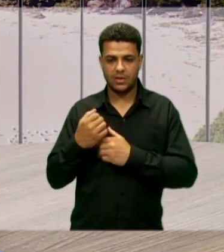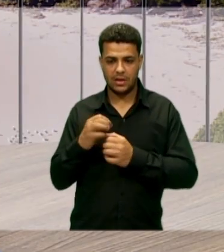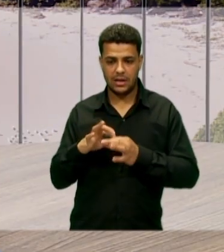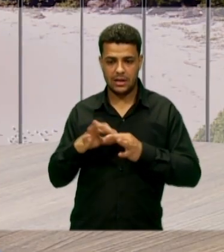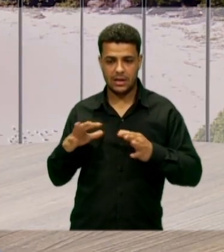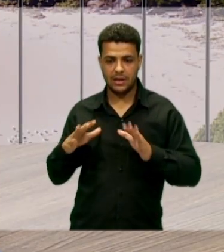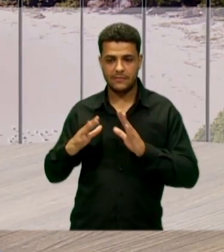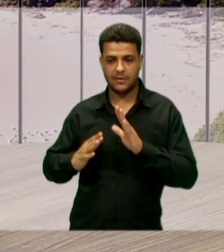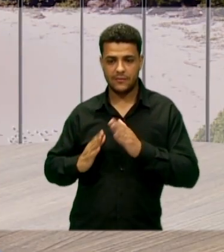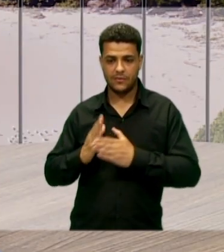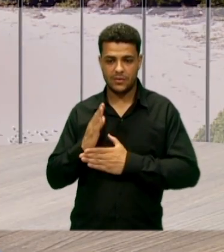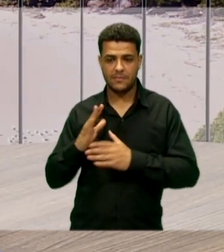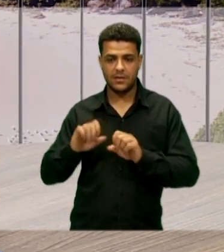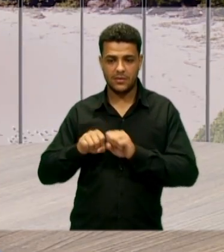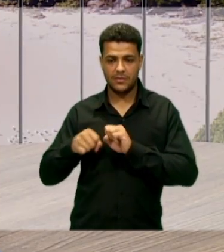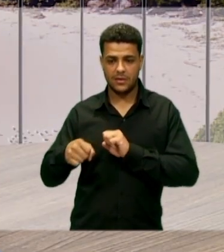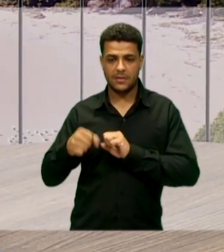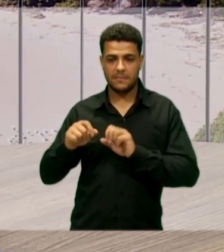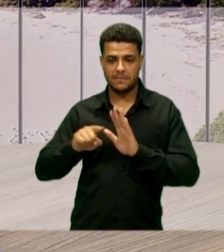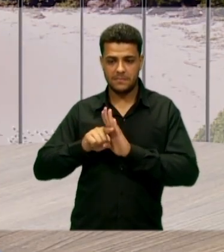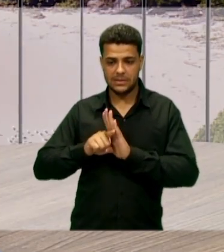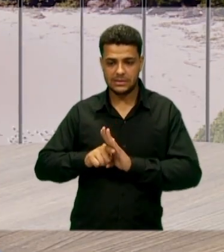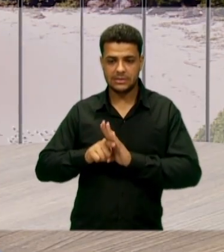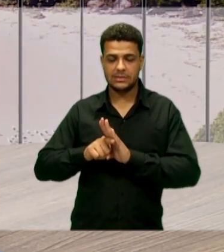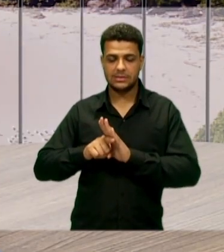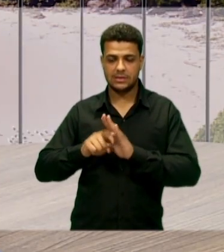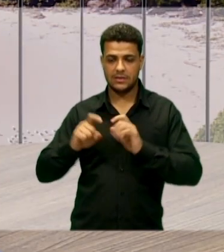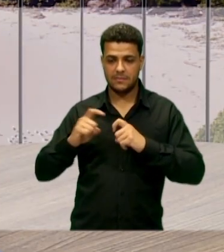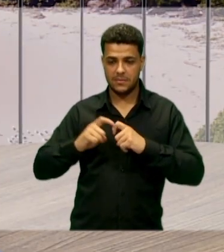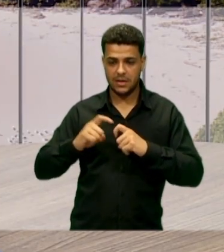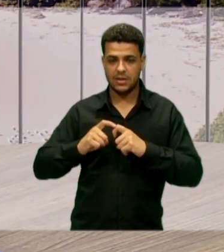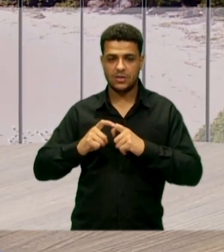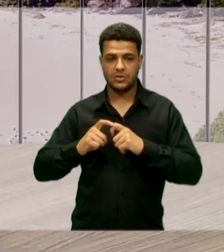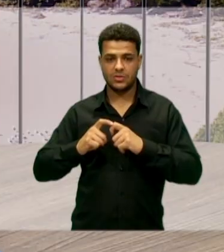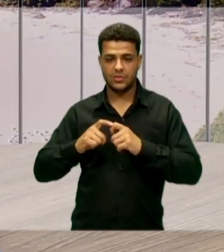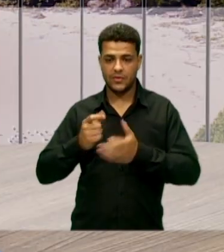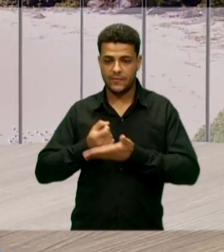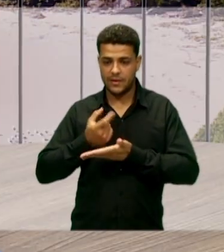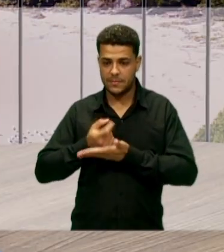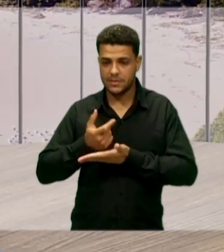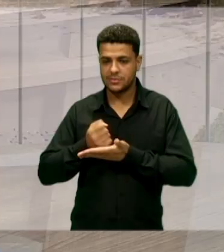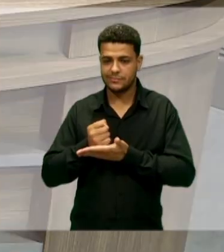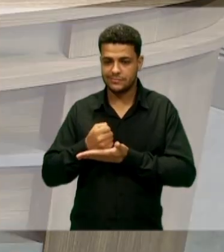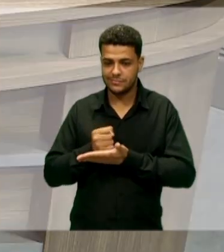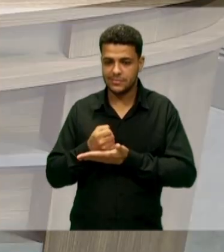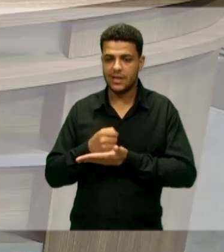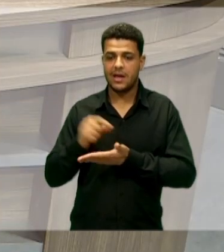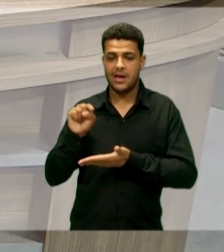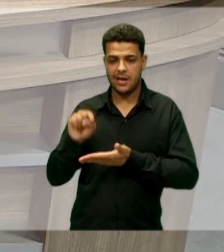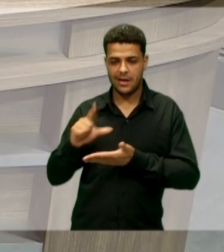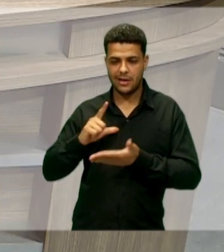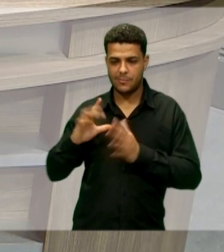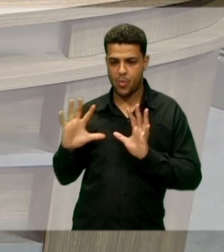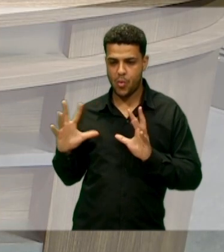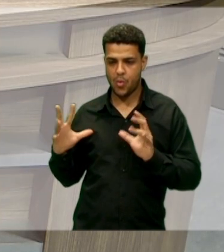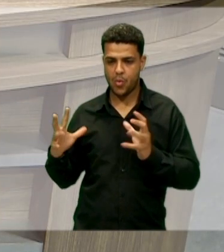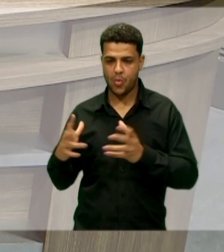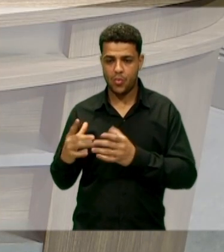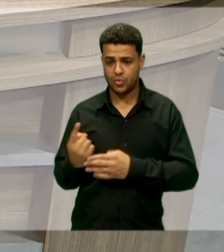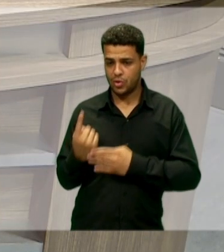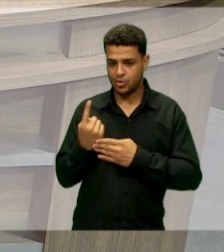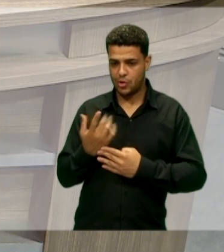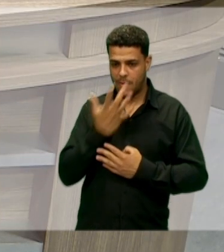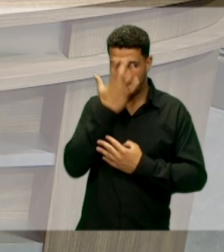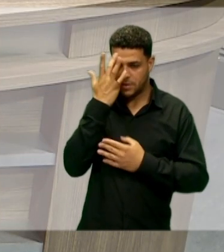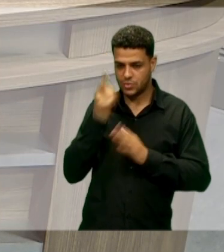né? Formada por oncologistas, pesquisadores, farmacêuticos, e normalmente elas... É uma pesquisa, então, que envolve toda uma equipe, não apenas